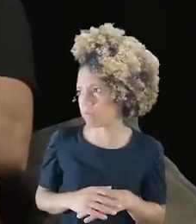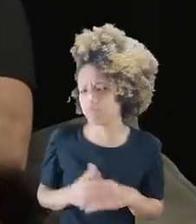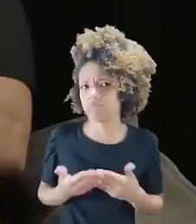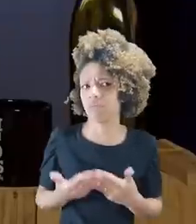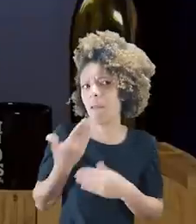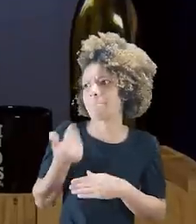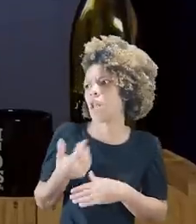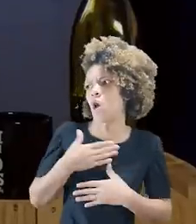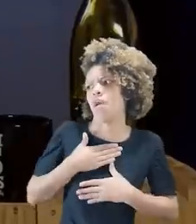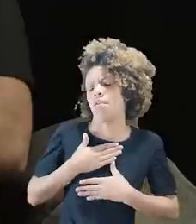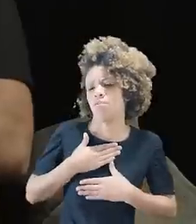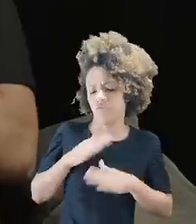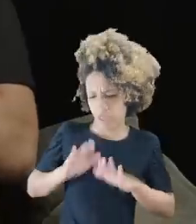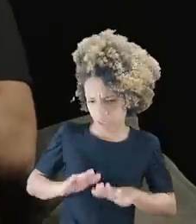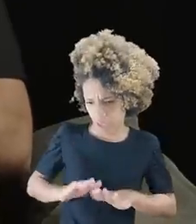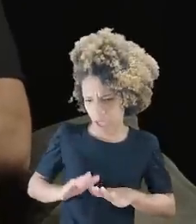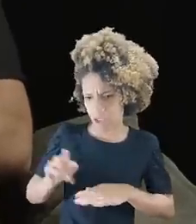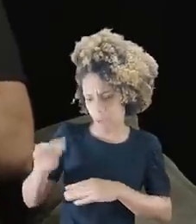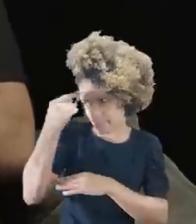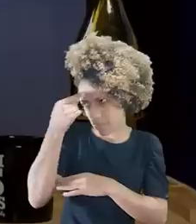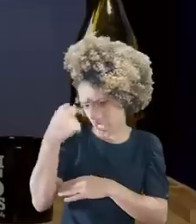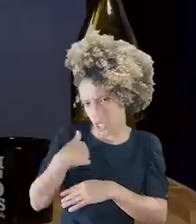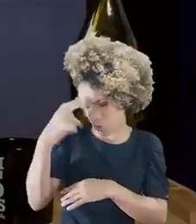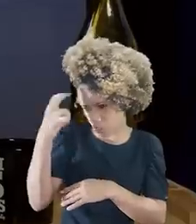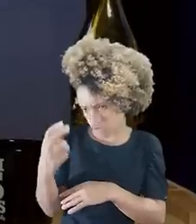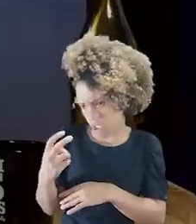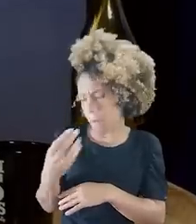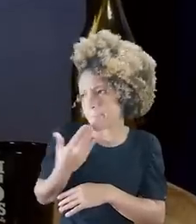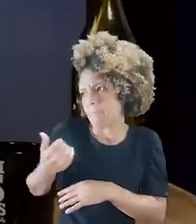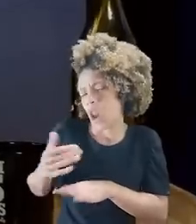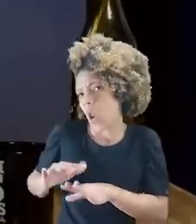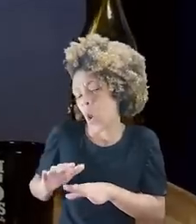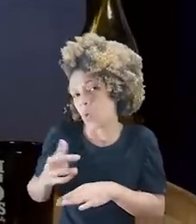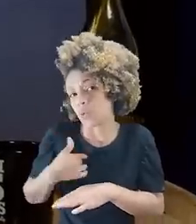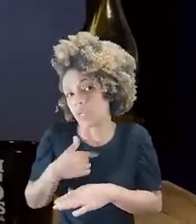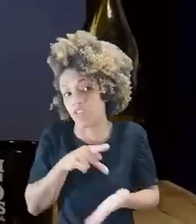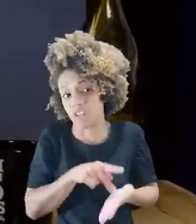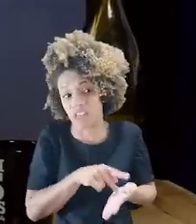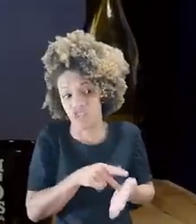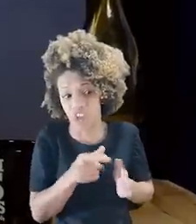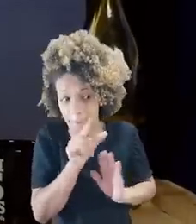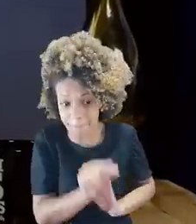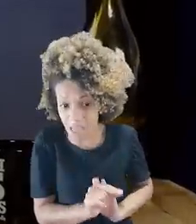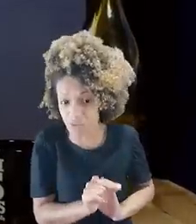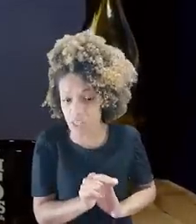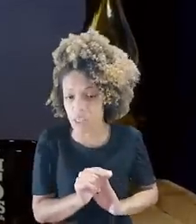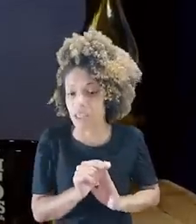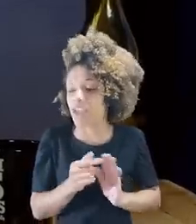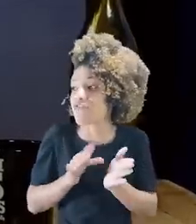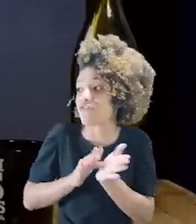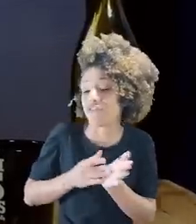talvez acho que esse é o problema ou a gente quer ser mais do que a gente é É não e e precisa achar porque senão a entendeu então assim a